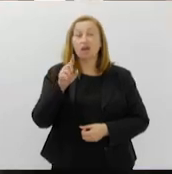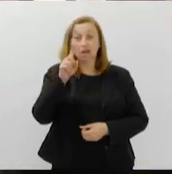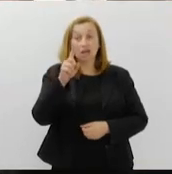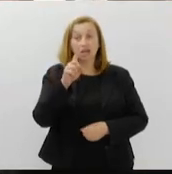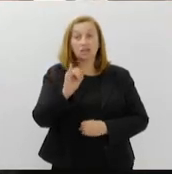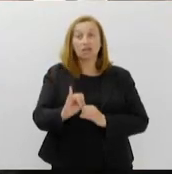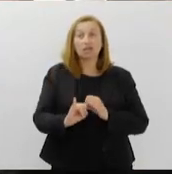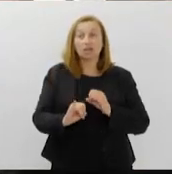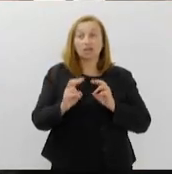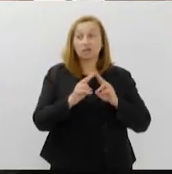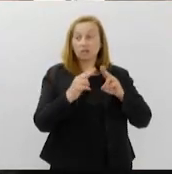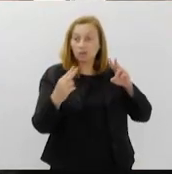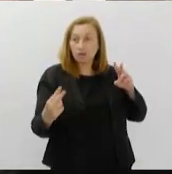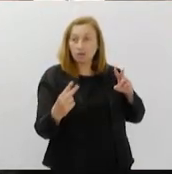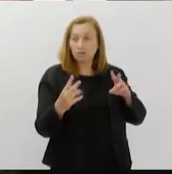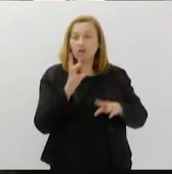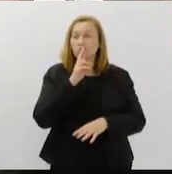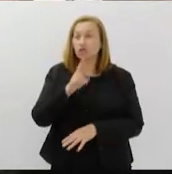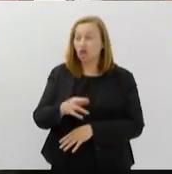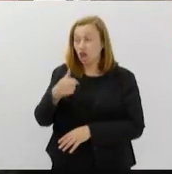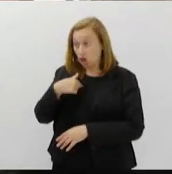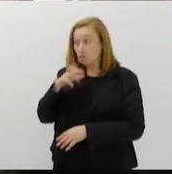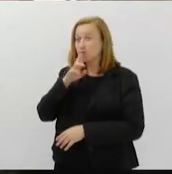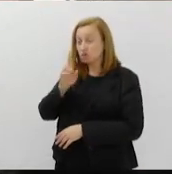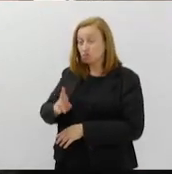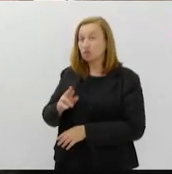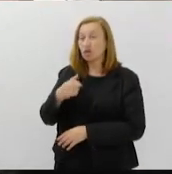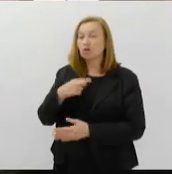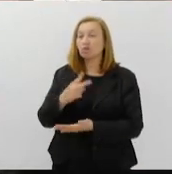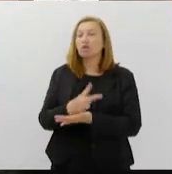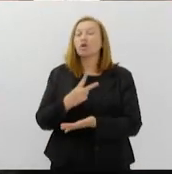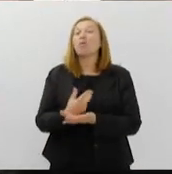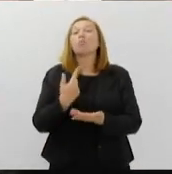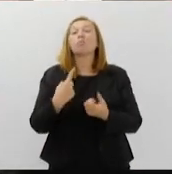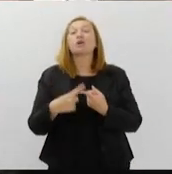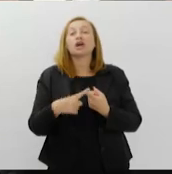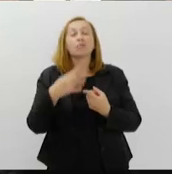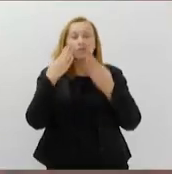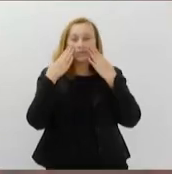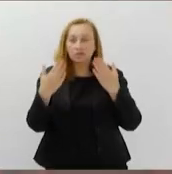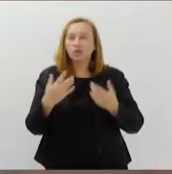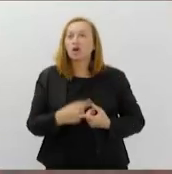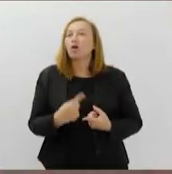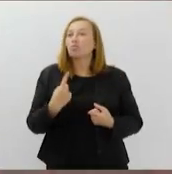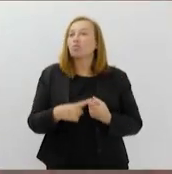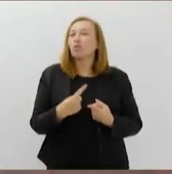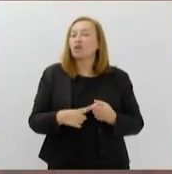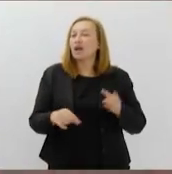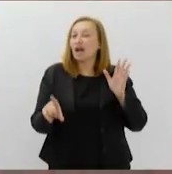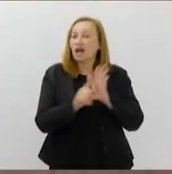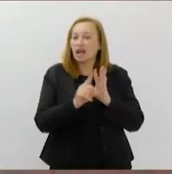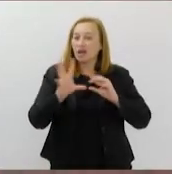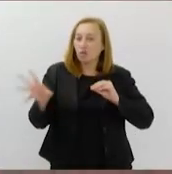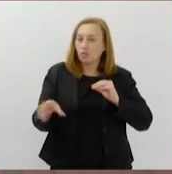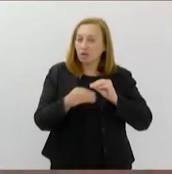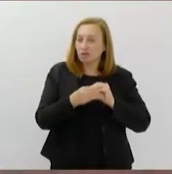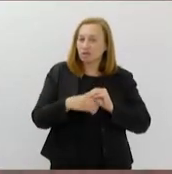deputado. Eu vou responder agora. Ah, tá. Eu mesmo vou. Por que que ele apresentou? Porque a lei